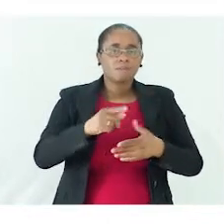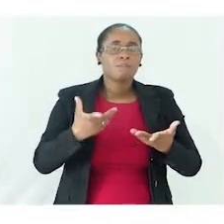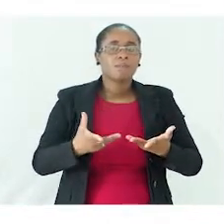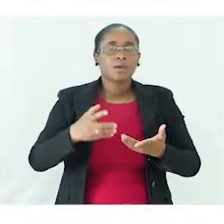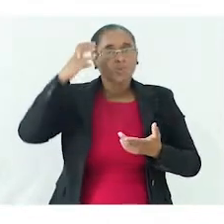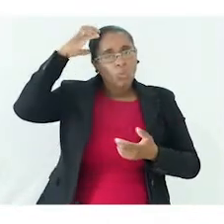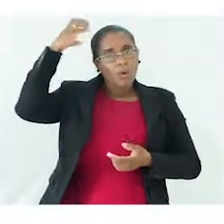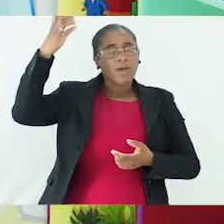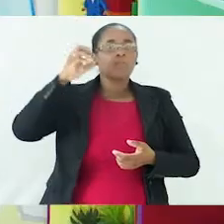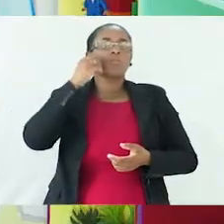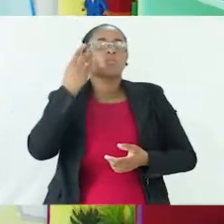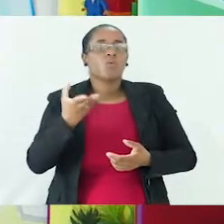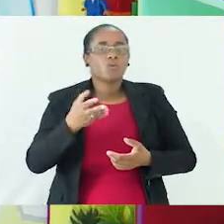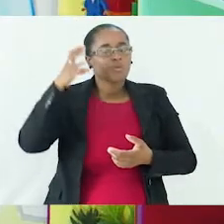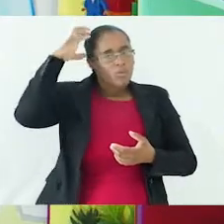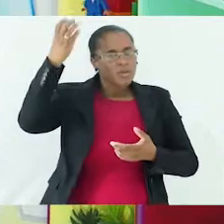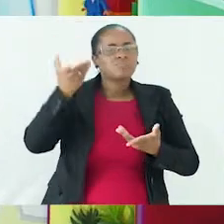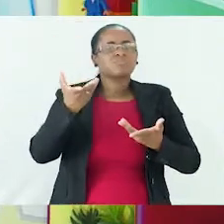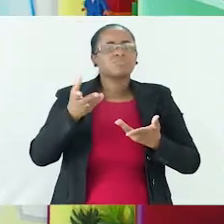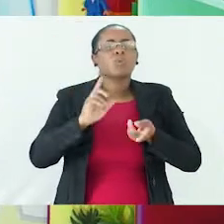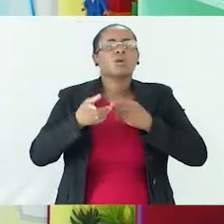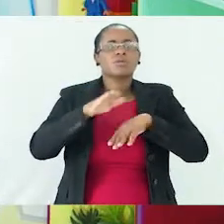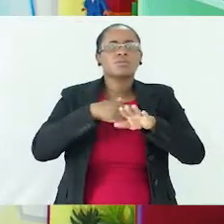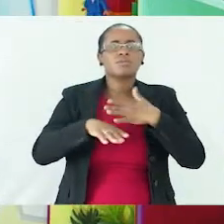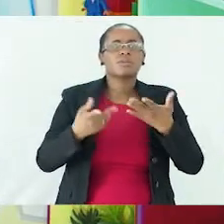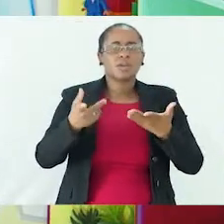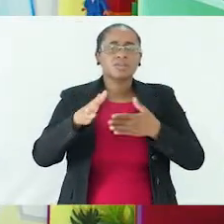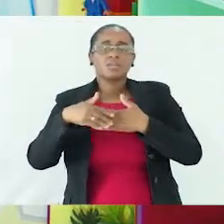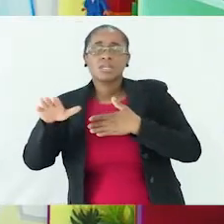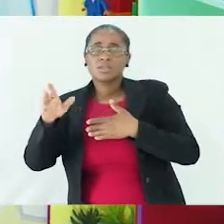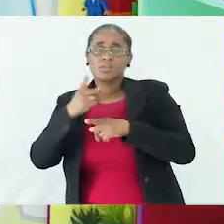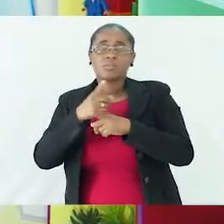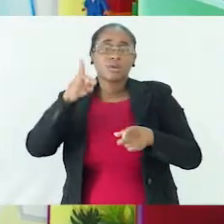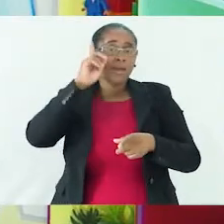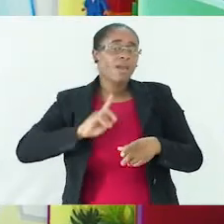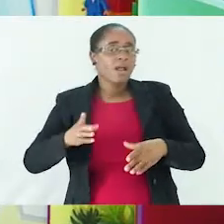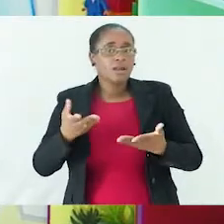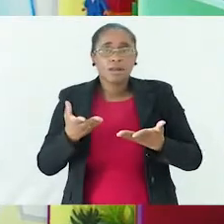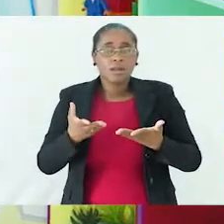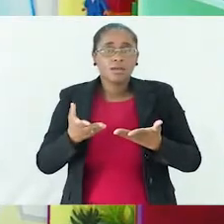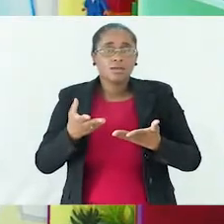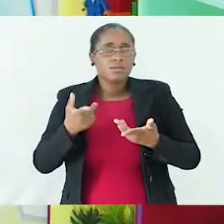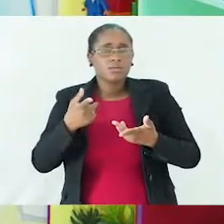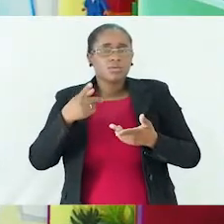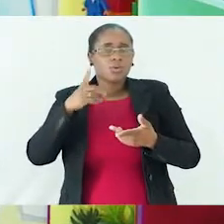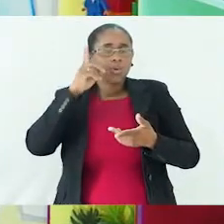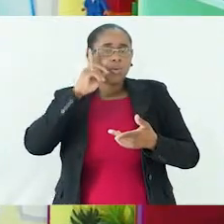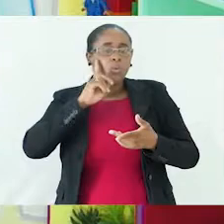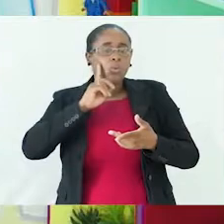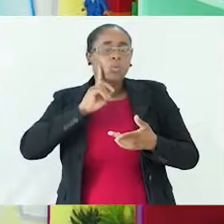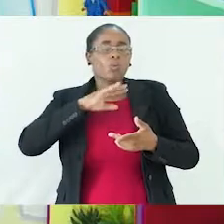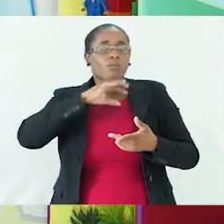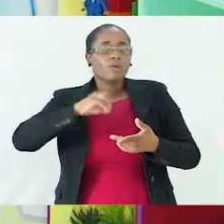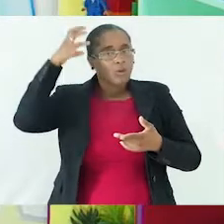rei? Como é que o rei reagiu a essa saída? Porque ela, de repente, o príncipe ficou com